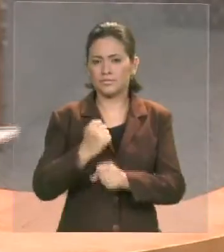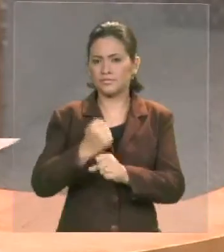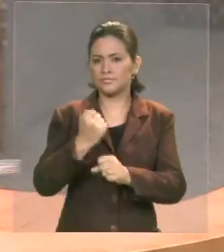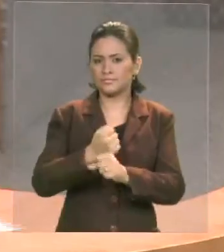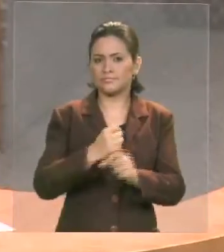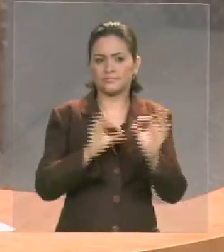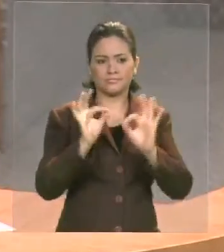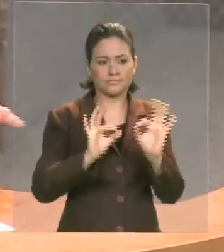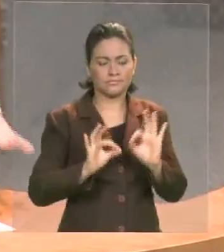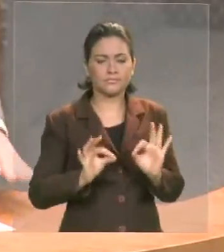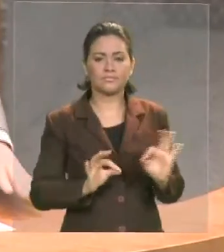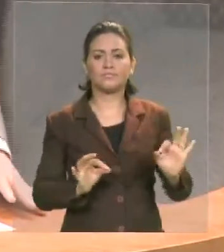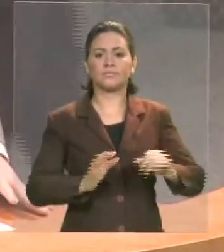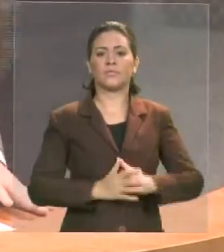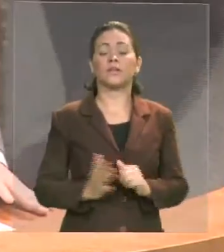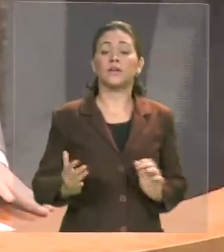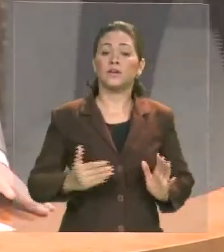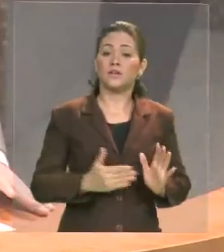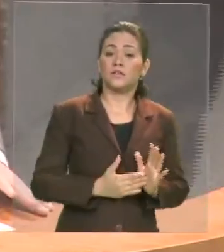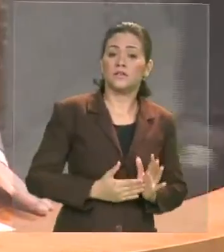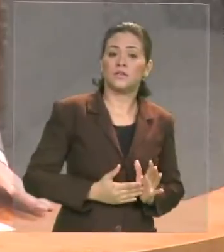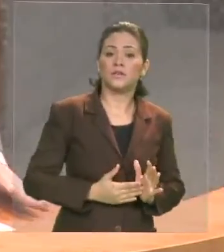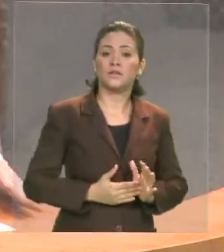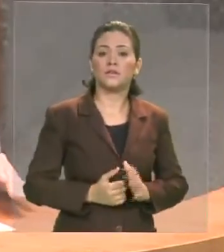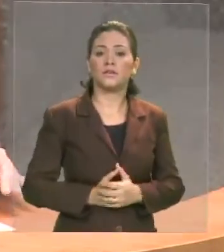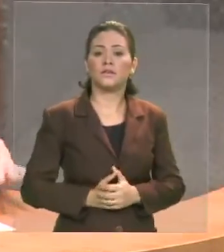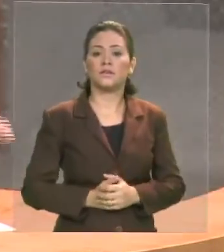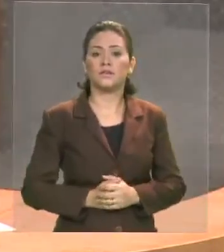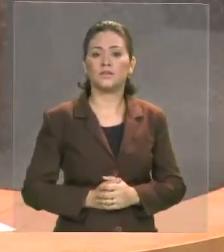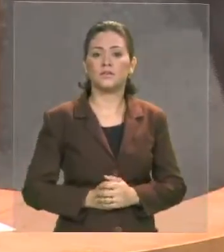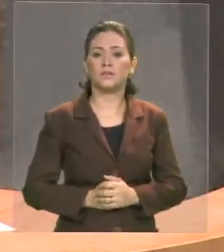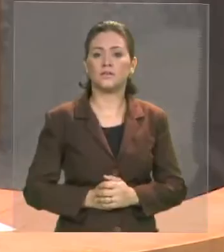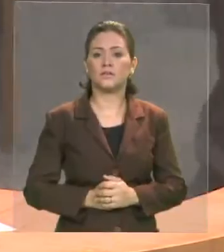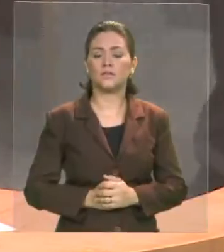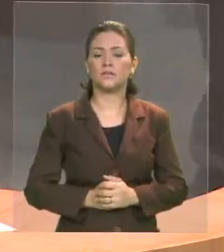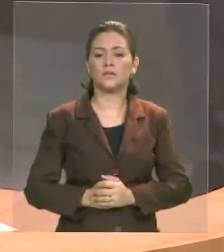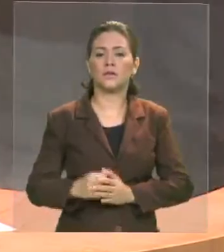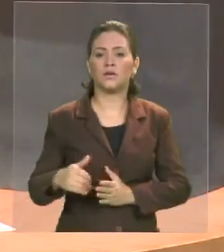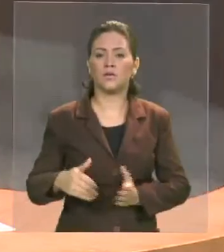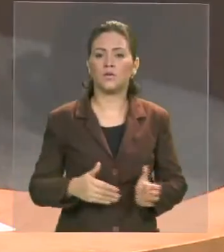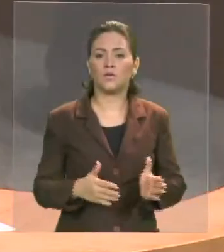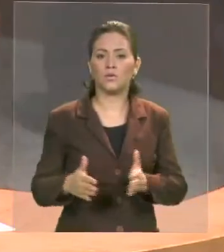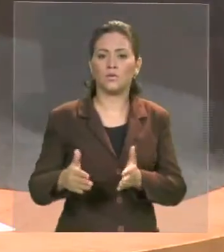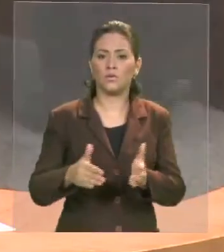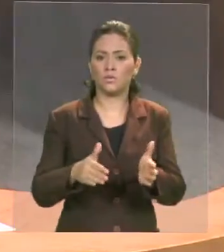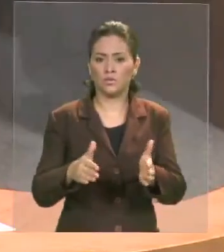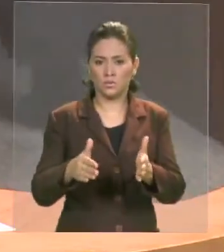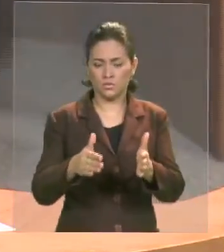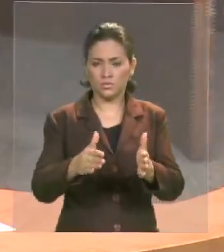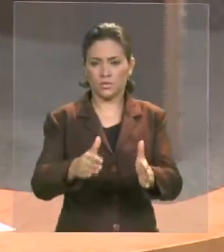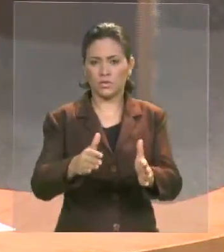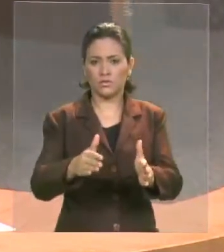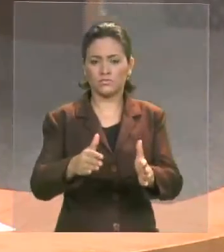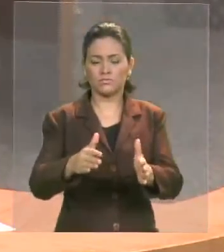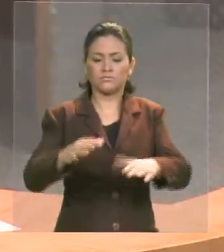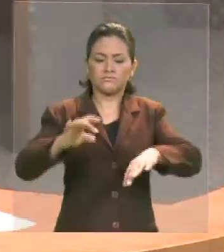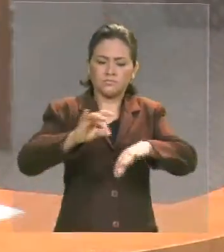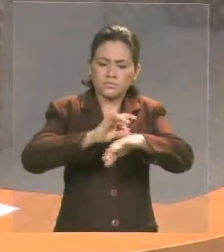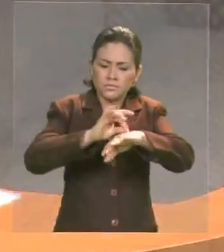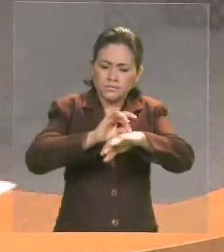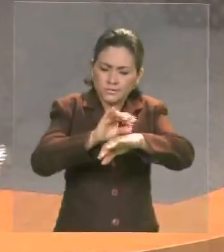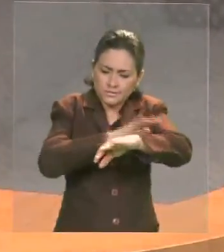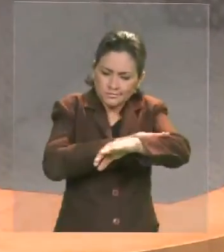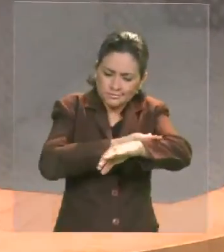E, por último, a recuperação de rua e avenidas com tapa-buraco e asfalto.